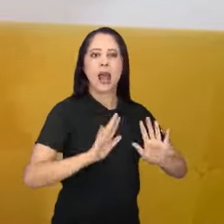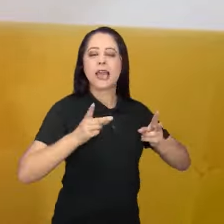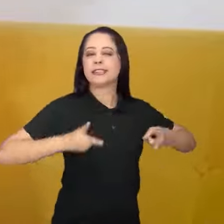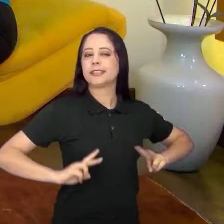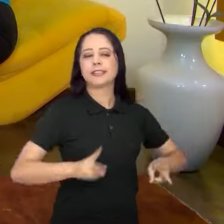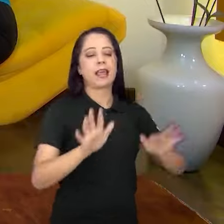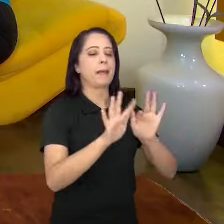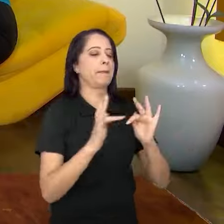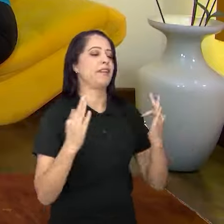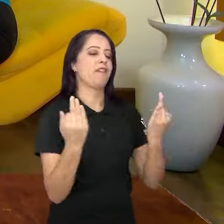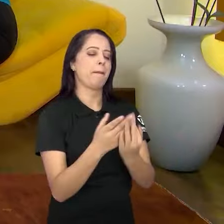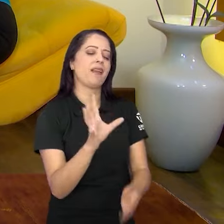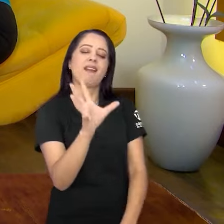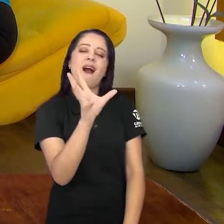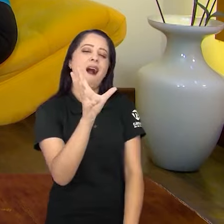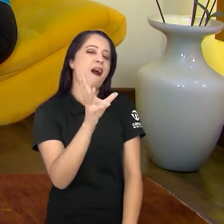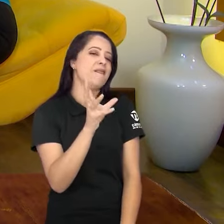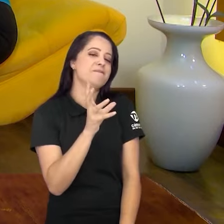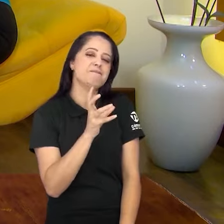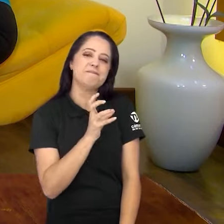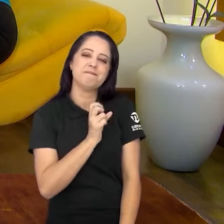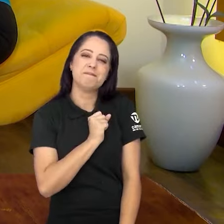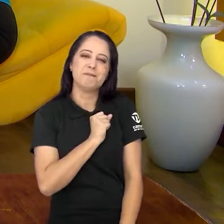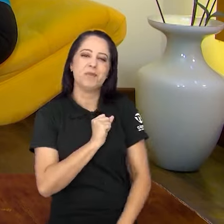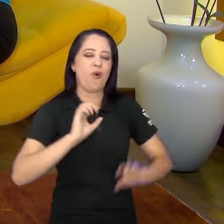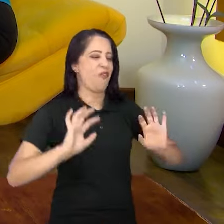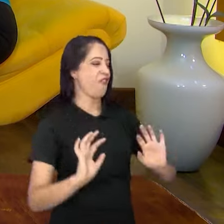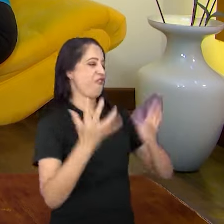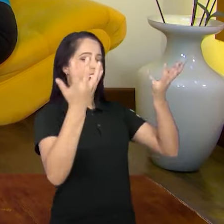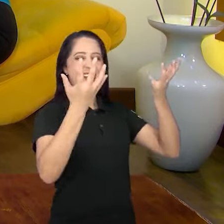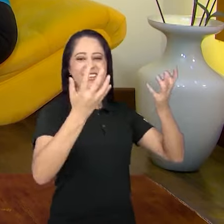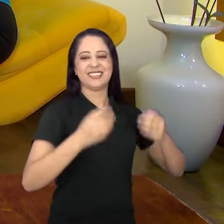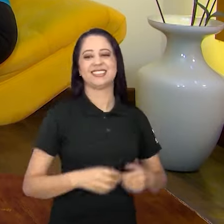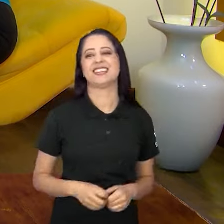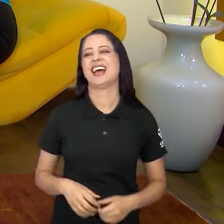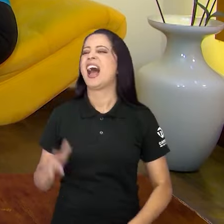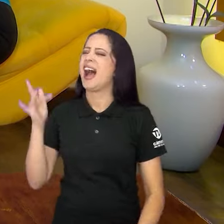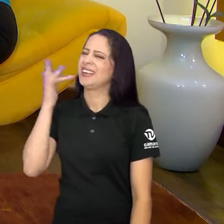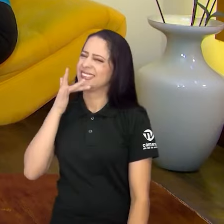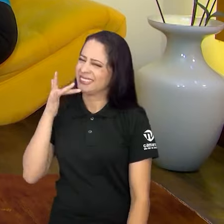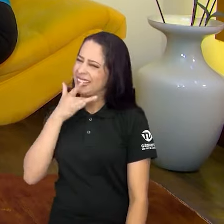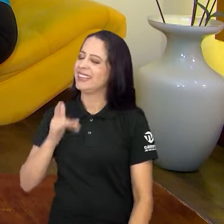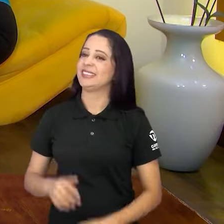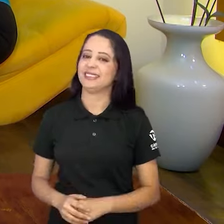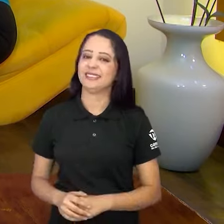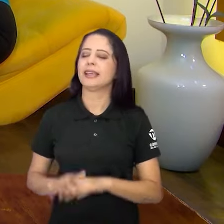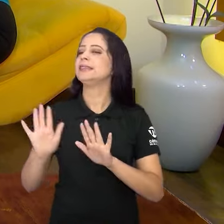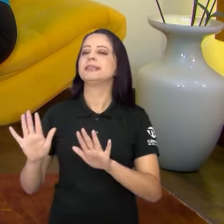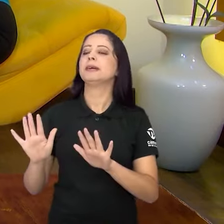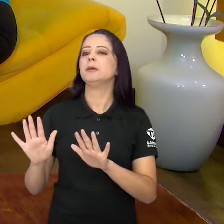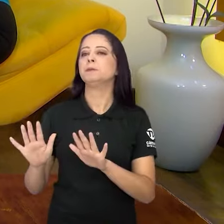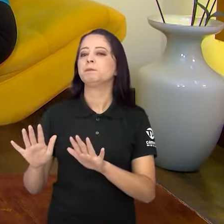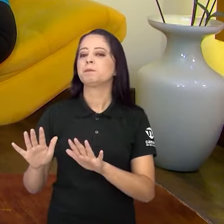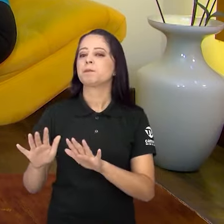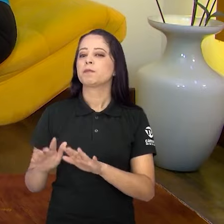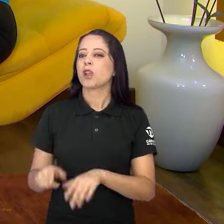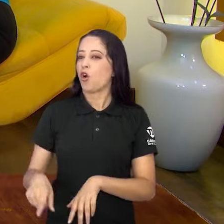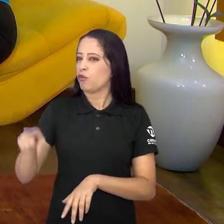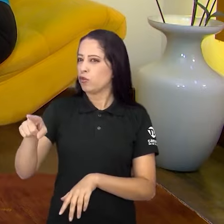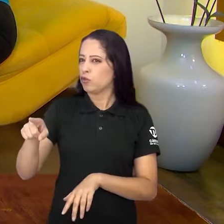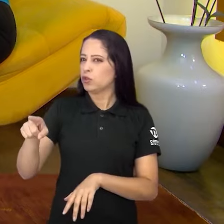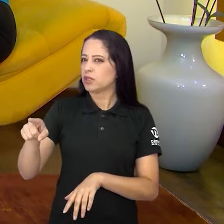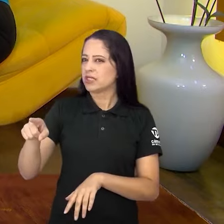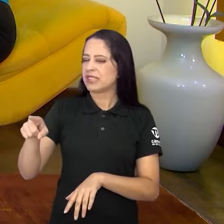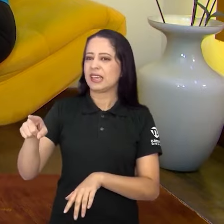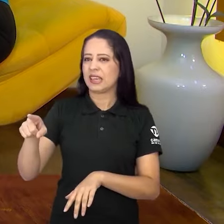muita gente. E uma família que sempre gostou muito de festa. Isso que é gostoso, né? É. Falando em família, eu ouvi dizer que